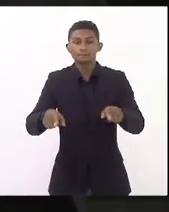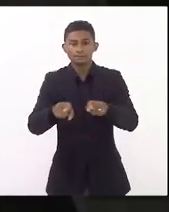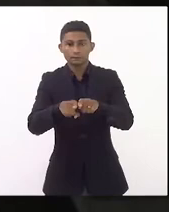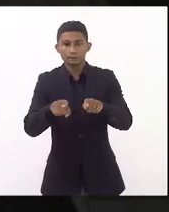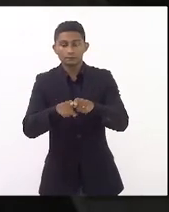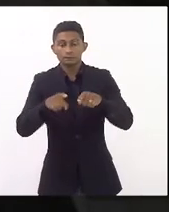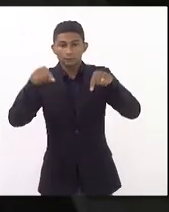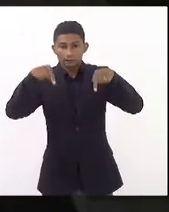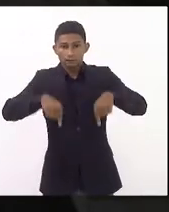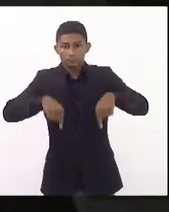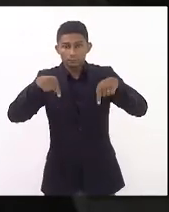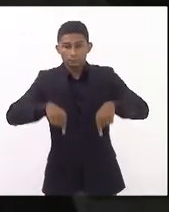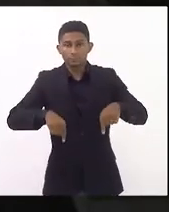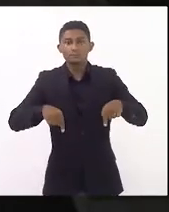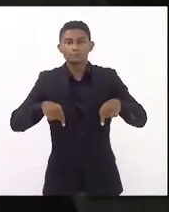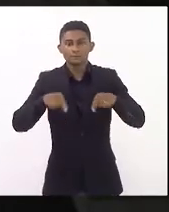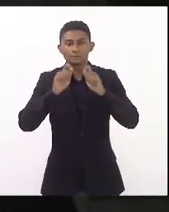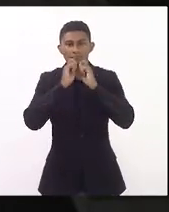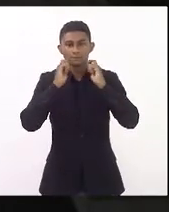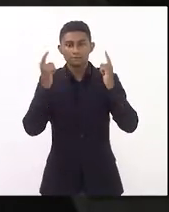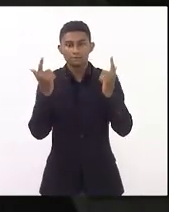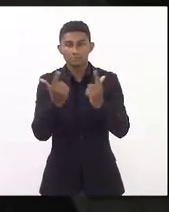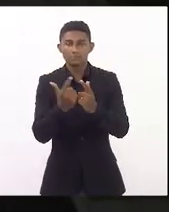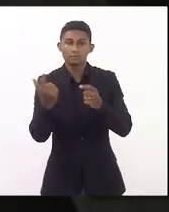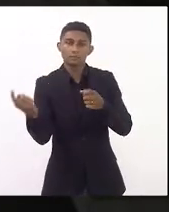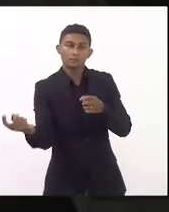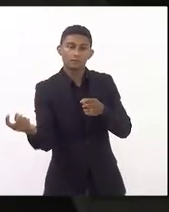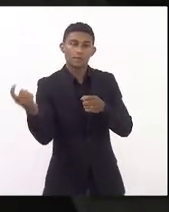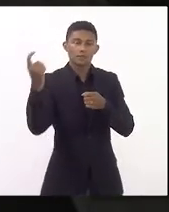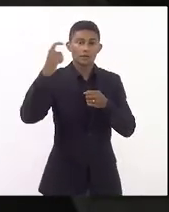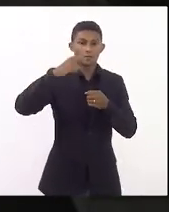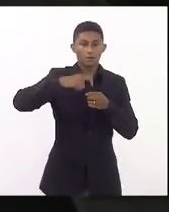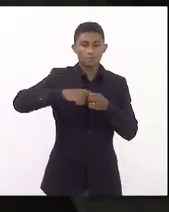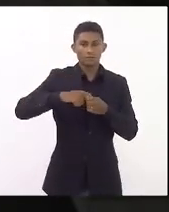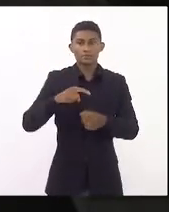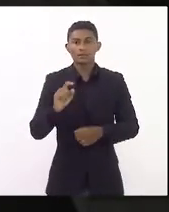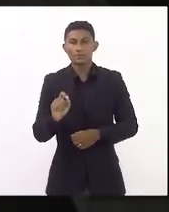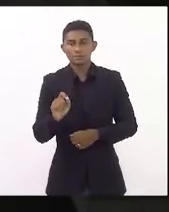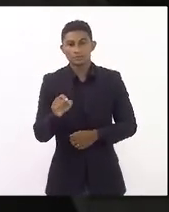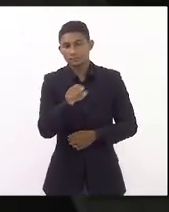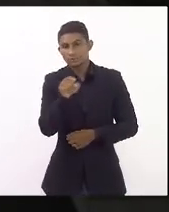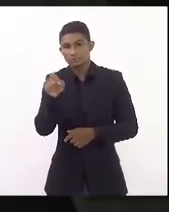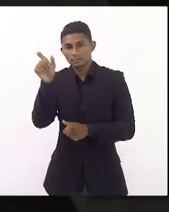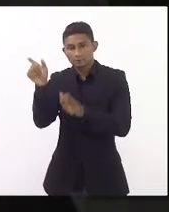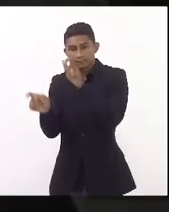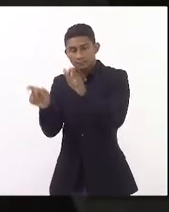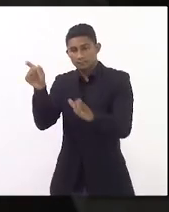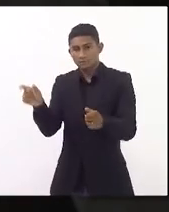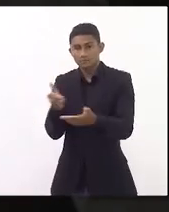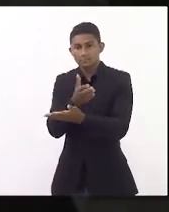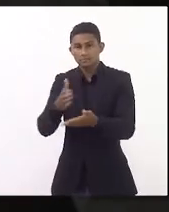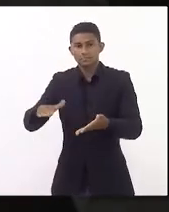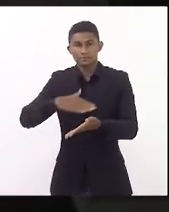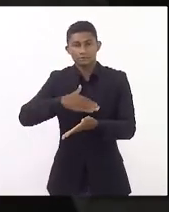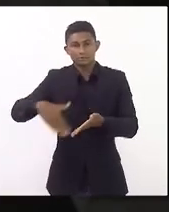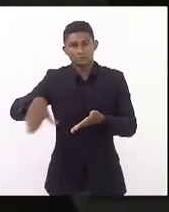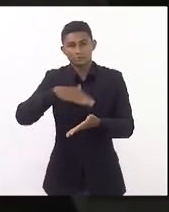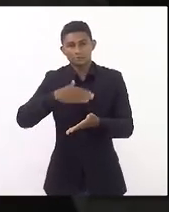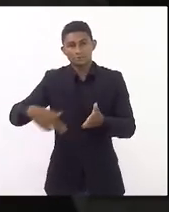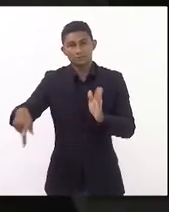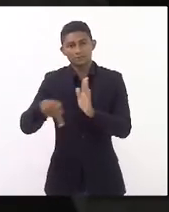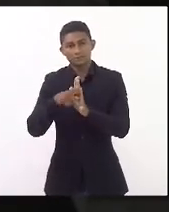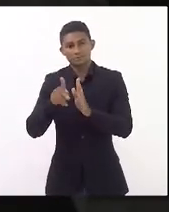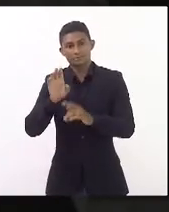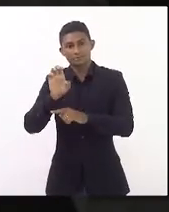Casa Legislativa aqueles que exerciam a função de secretário de Estado,